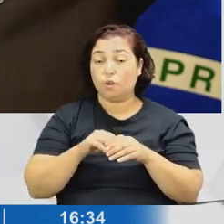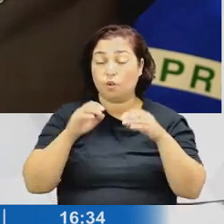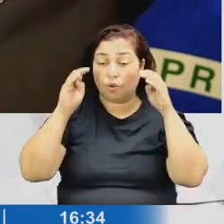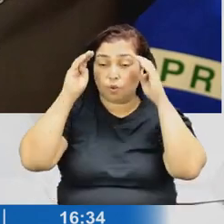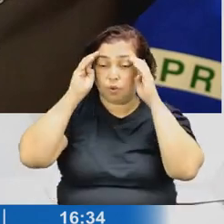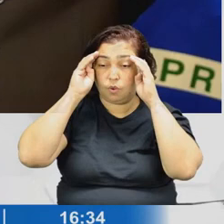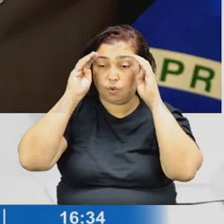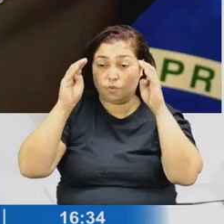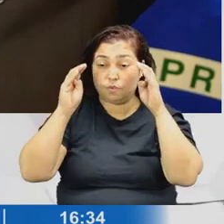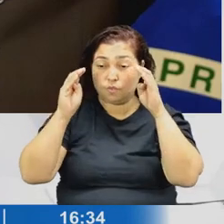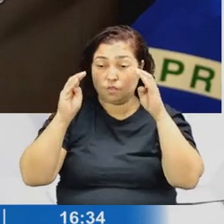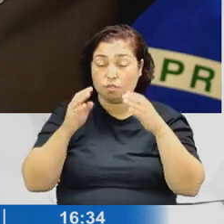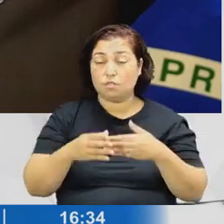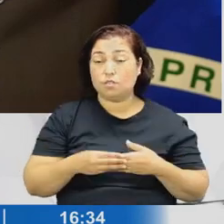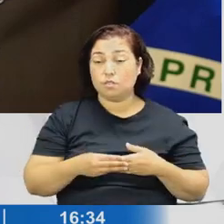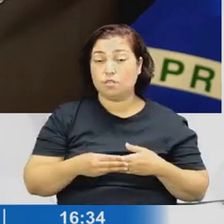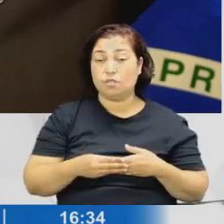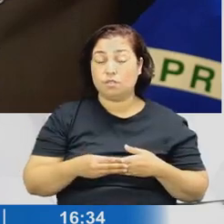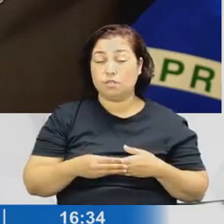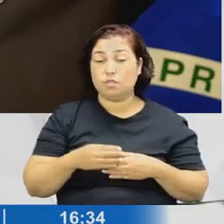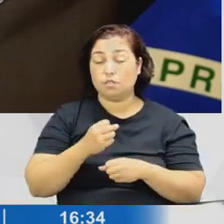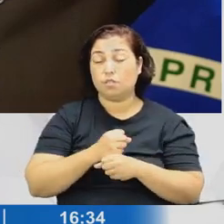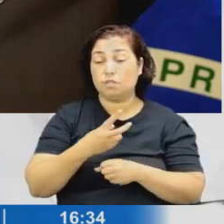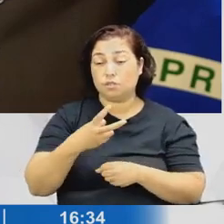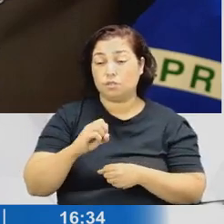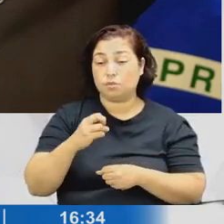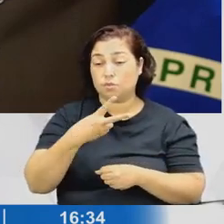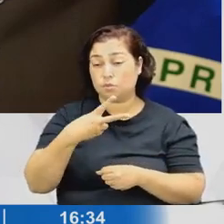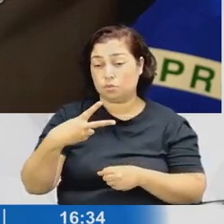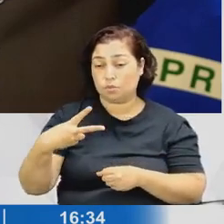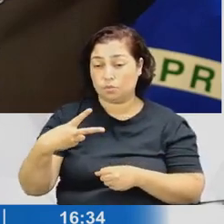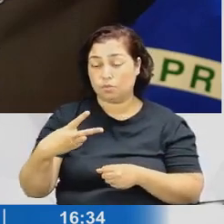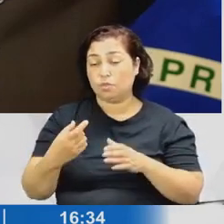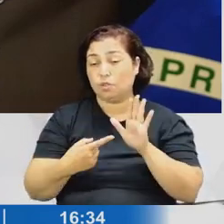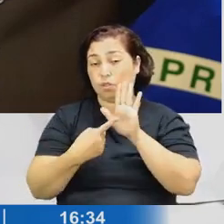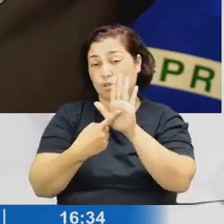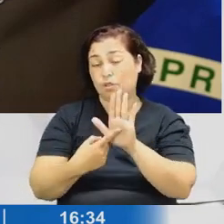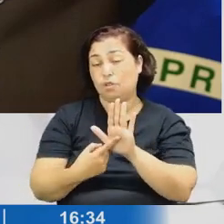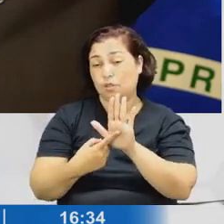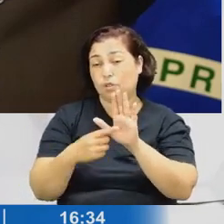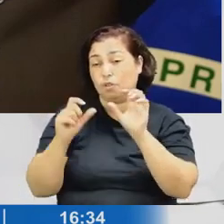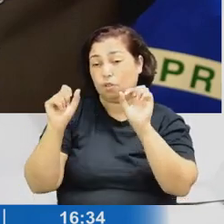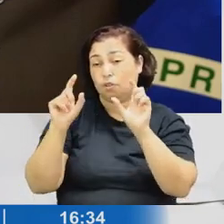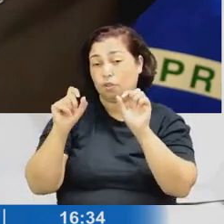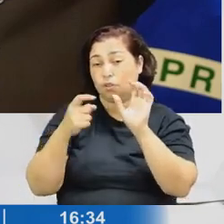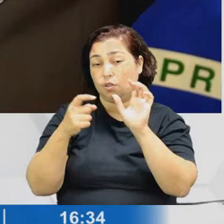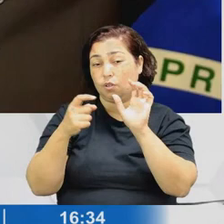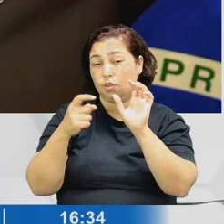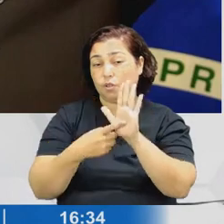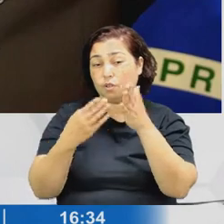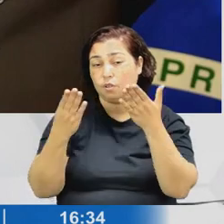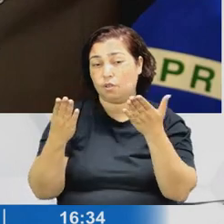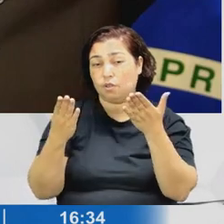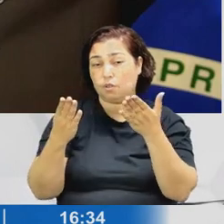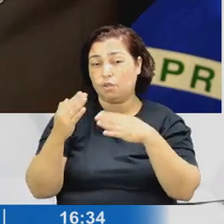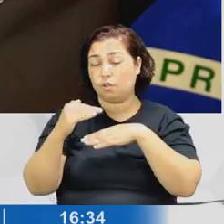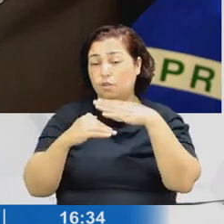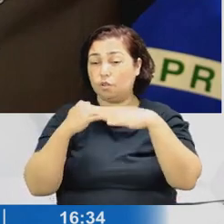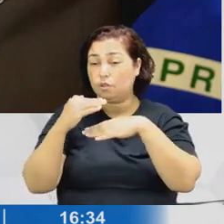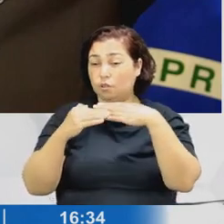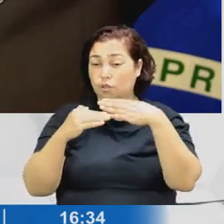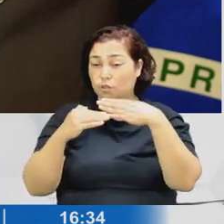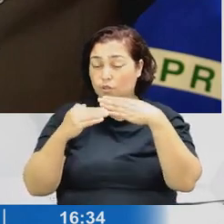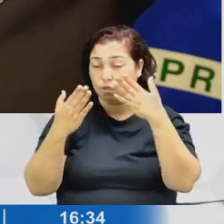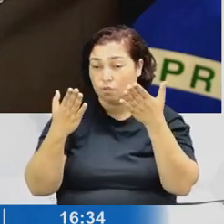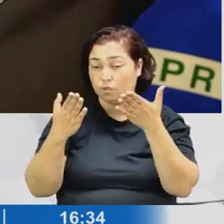que os liberais deram 2002 eleito olha mas olha a imagem não é só roupa né gente é uma construção